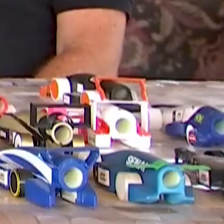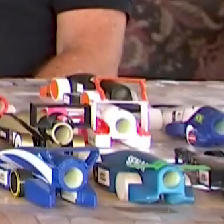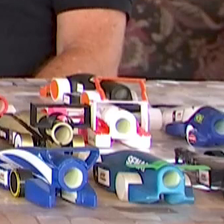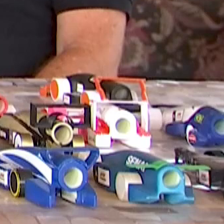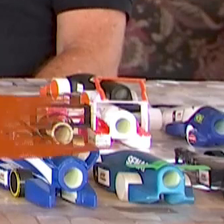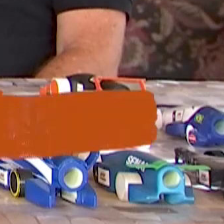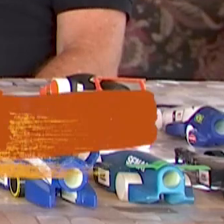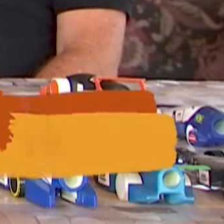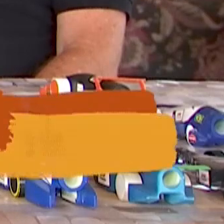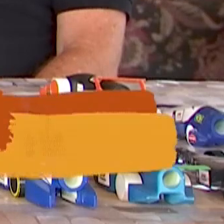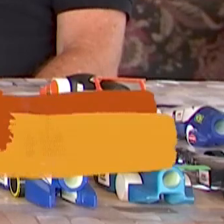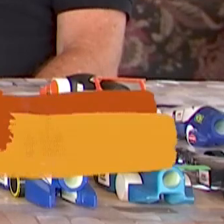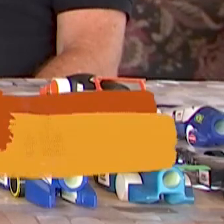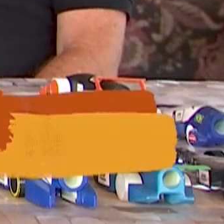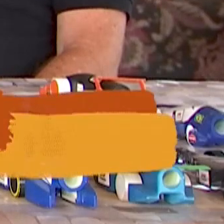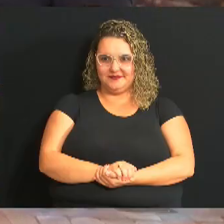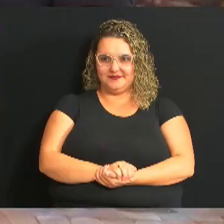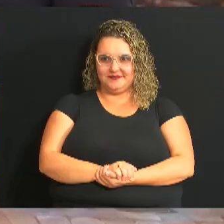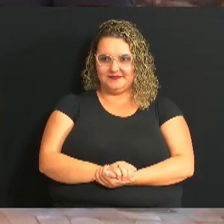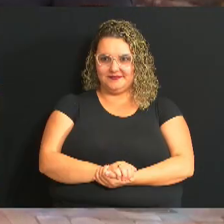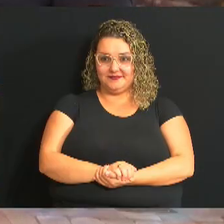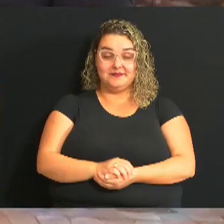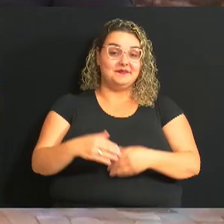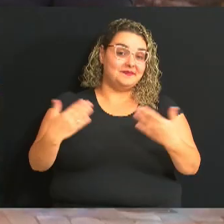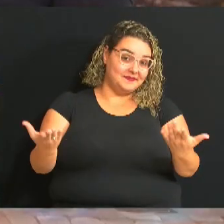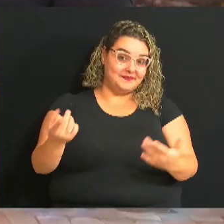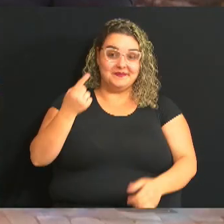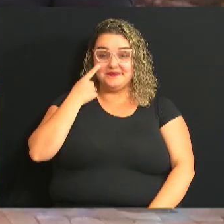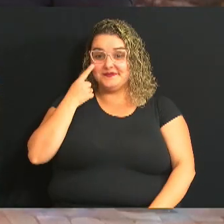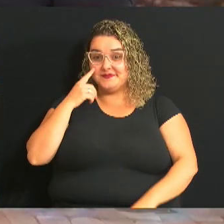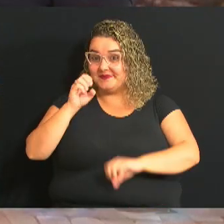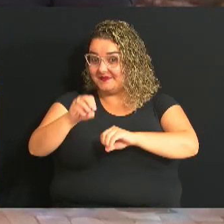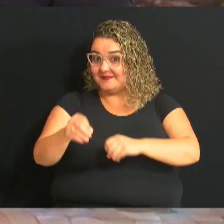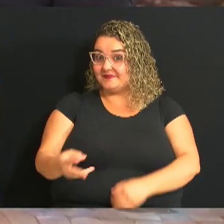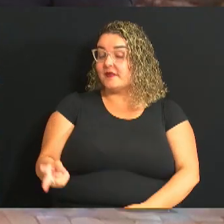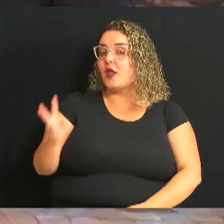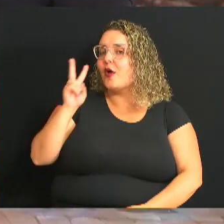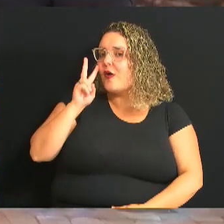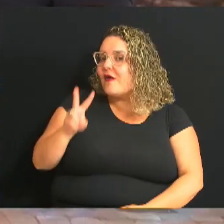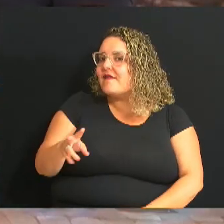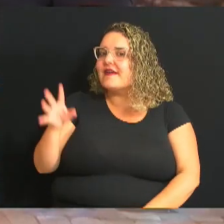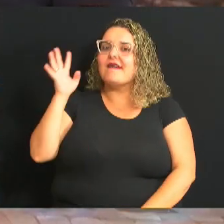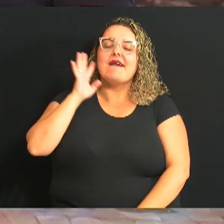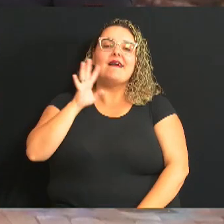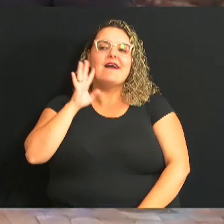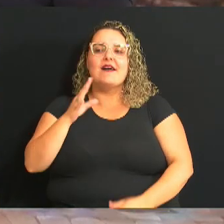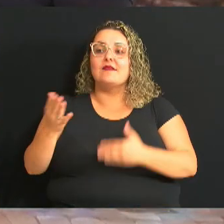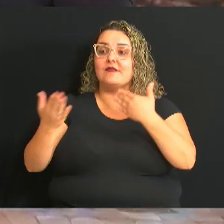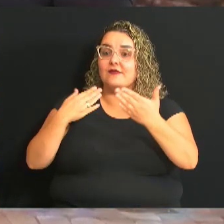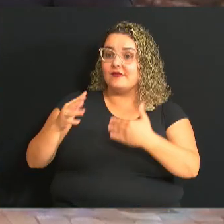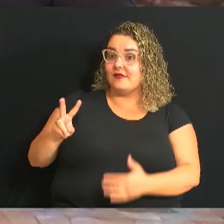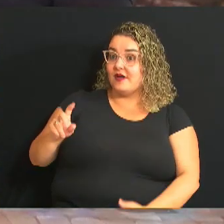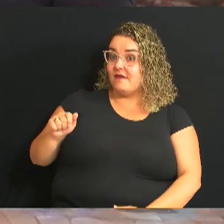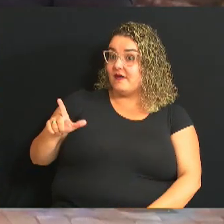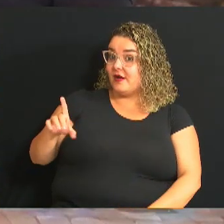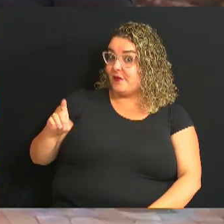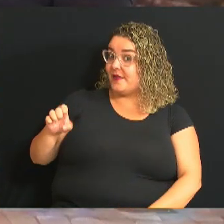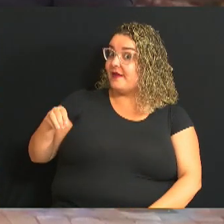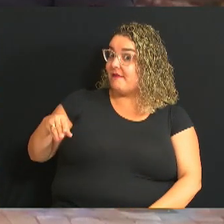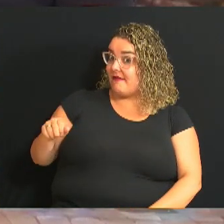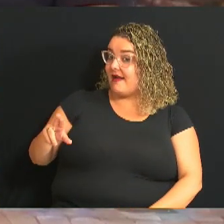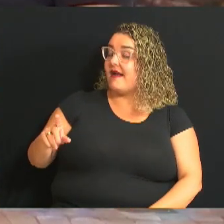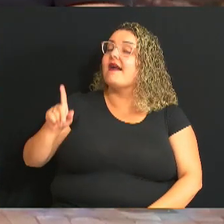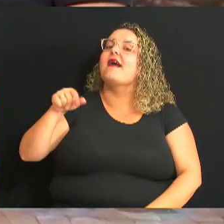Bom, é o quadro De Olho na Educação, gente, olha só que bacana, hoje a gente vai bater um papo com o Valdemar, que é